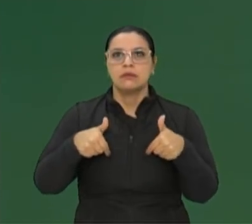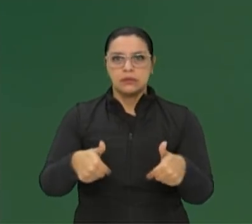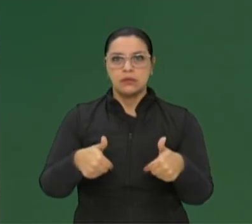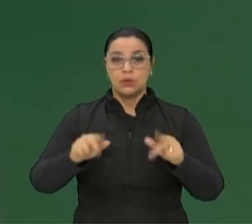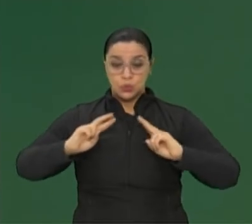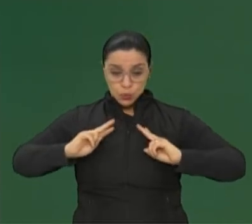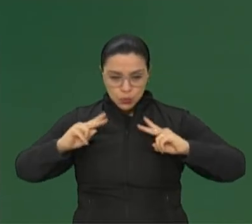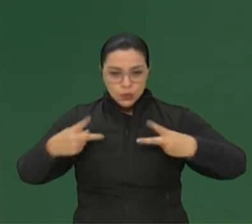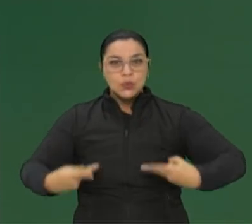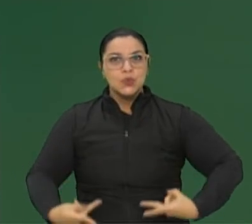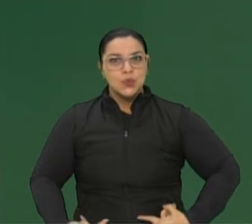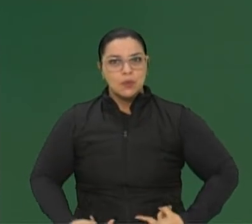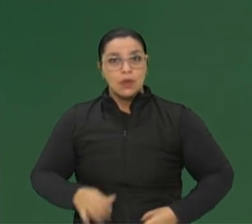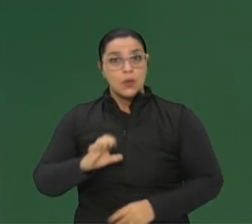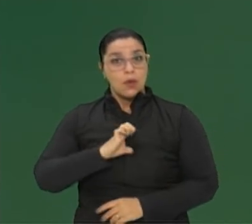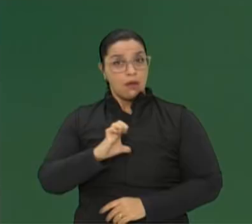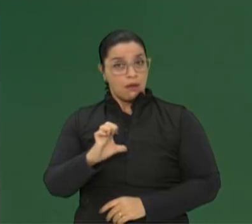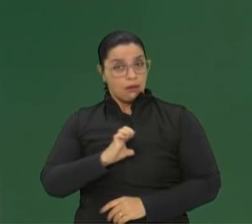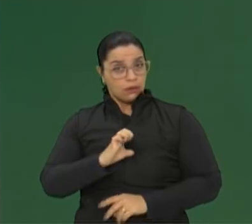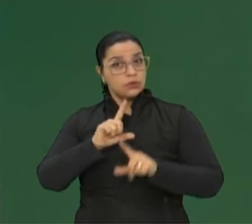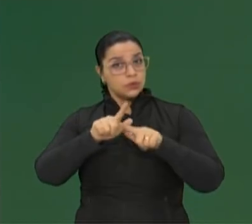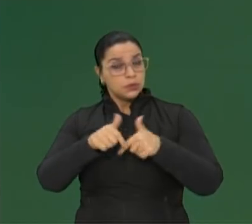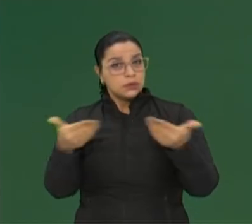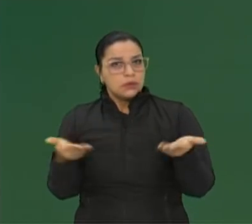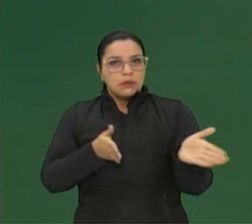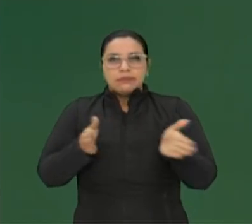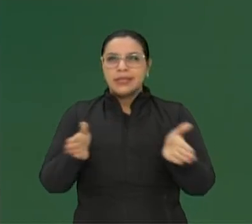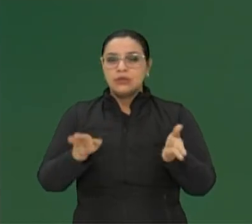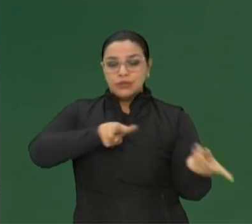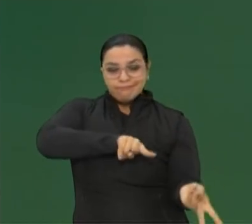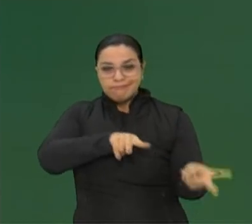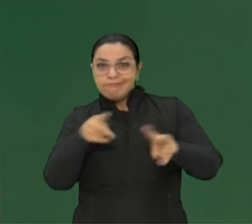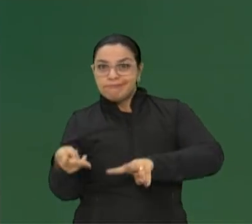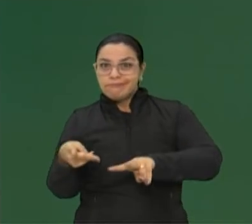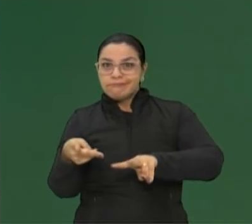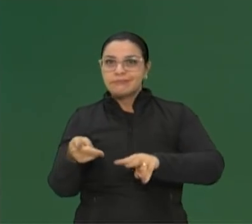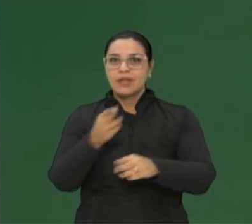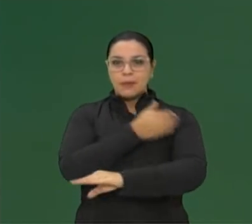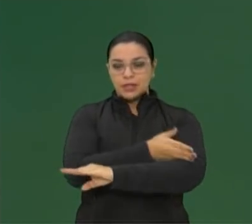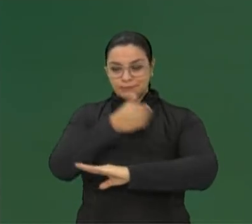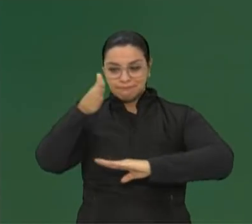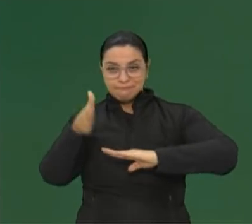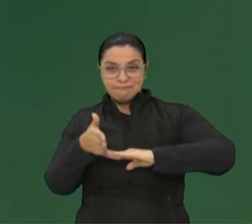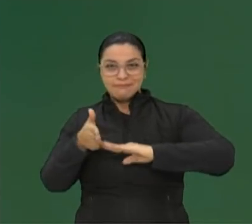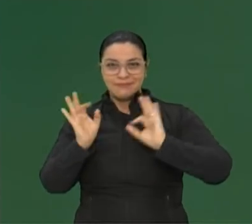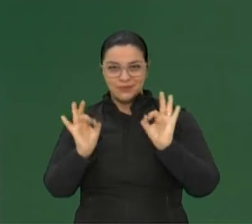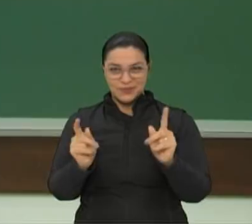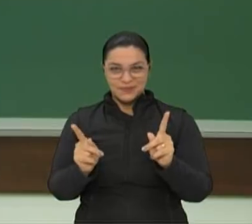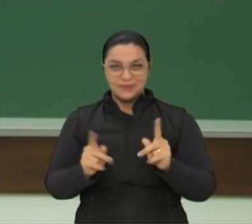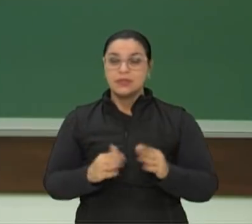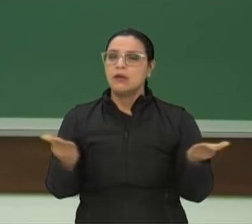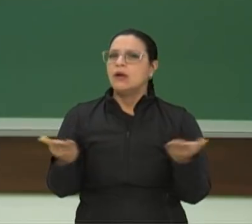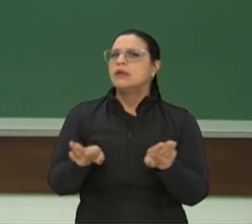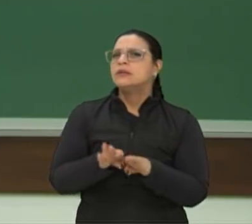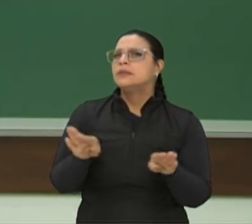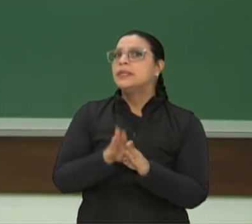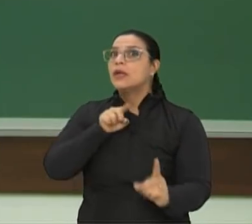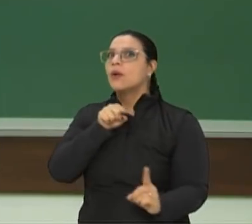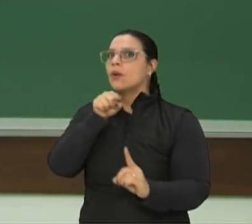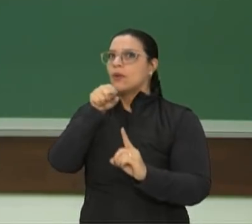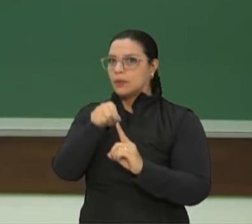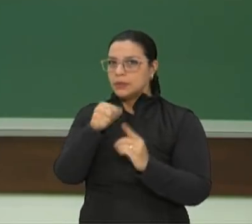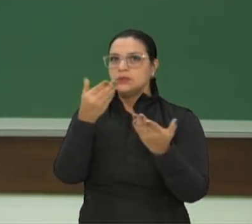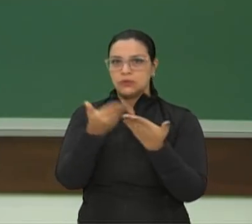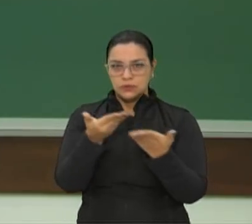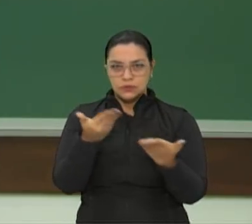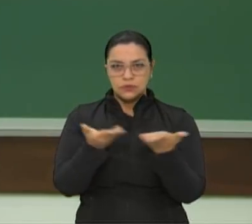ser humano, A ética, portanto, nesse período de transição da Idade Média para a Idade Moderna, perfeito? Então nós temos alguns objetivos para